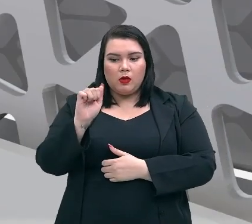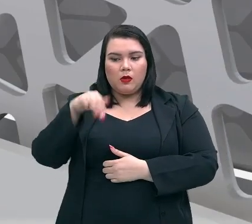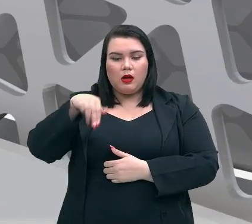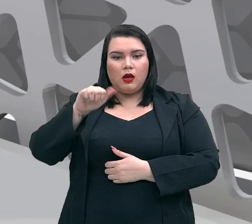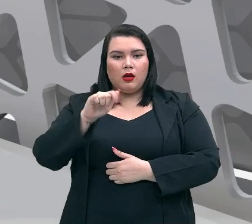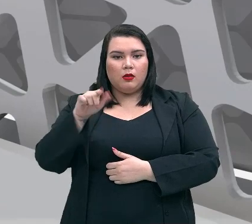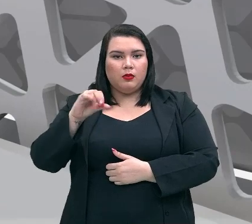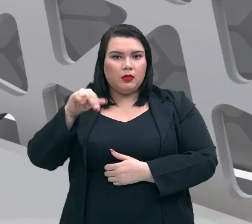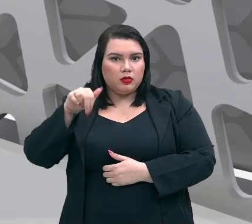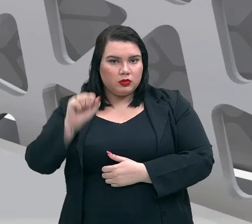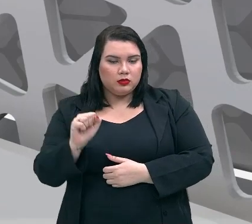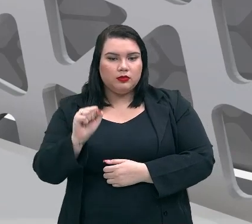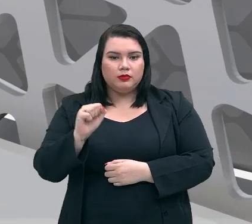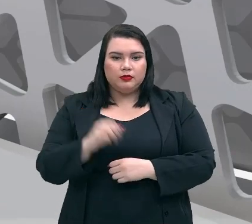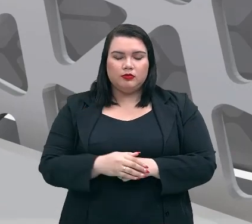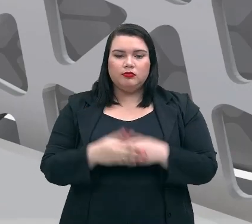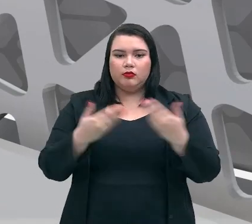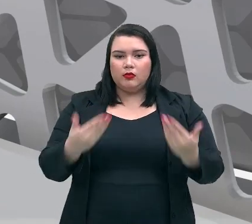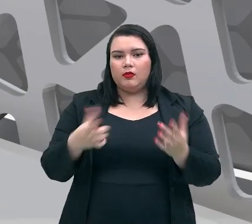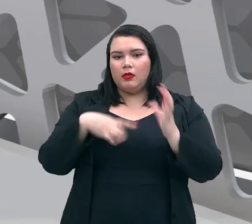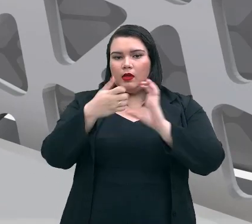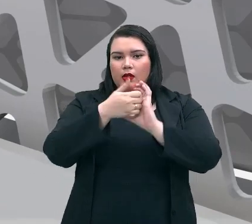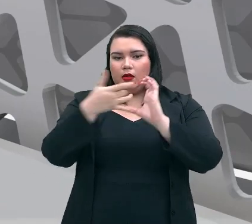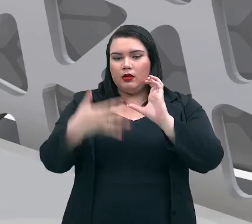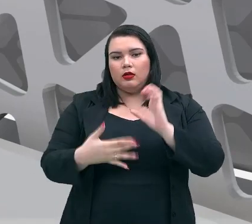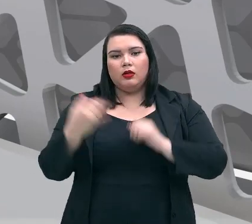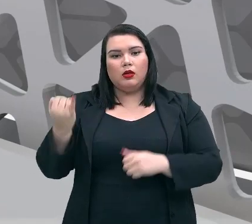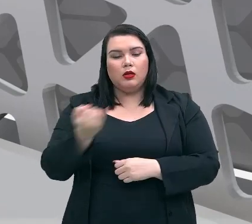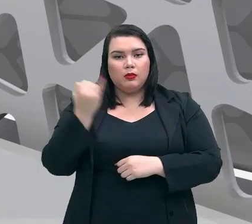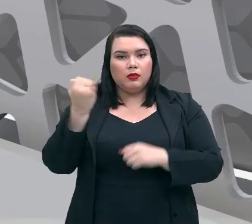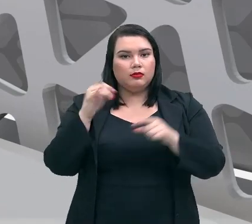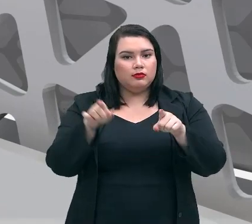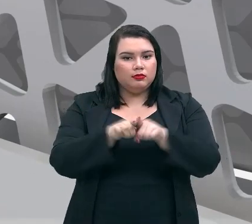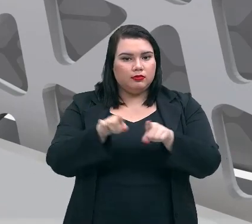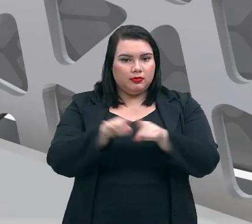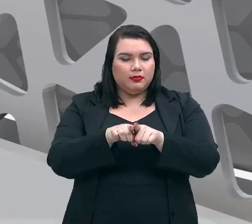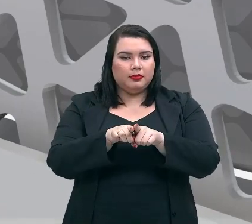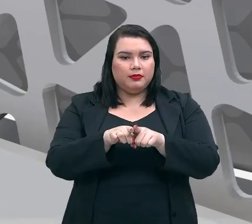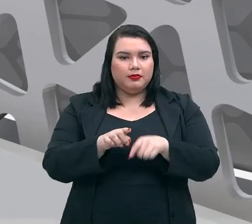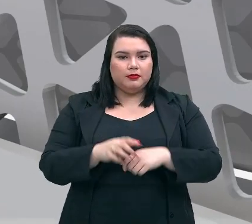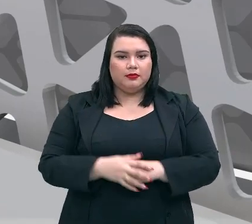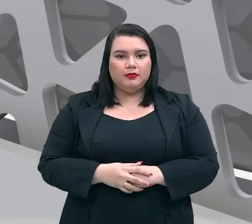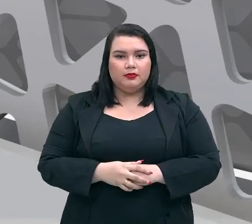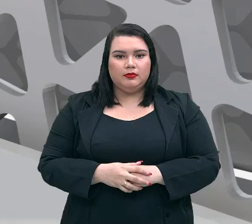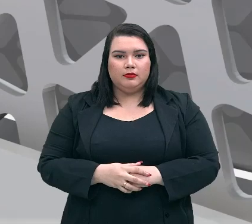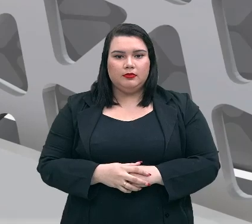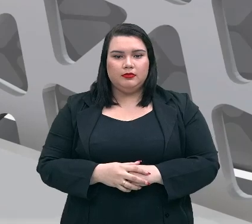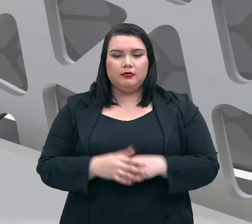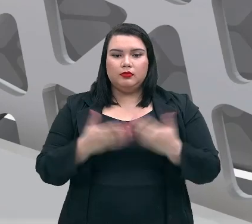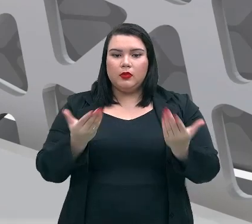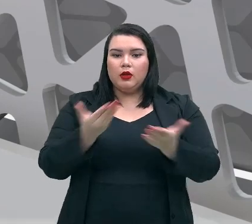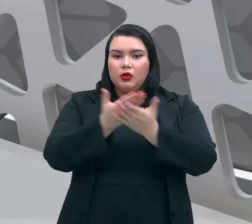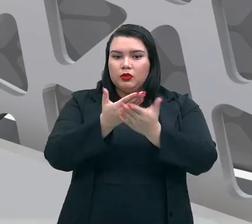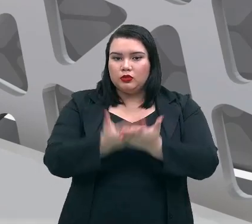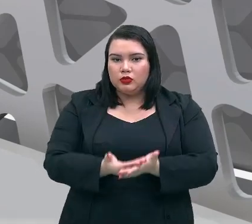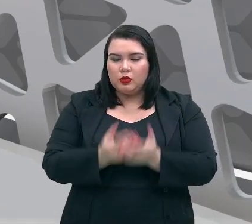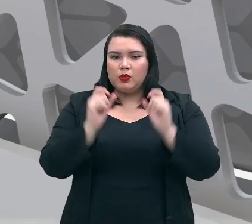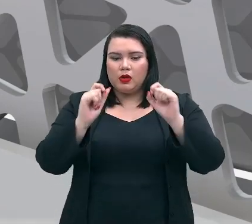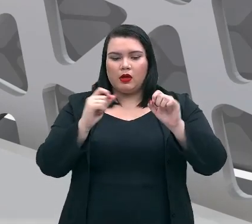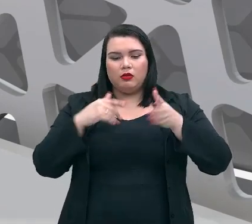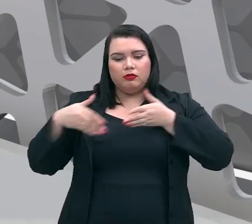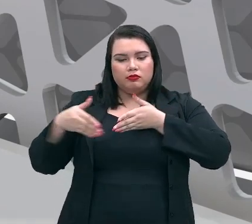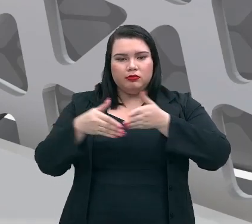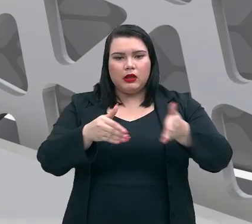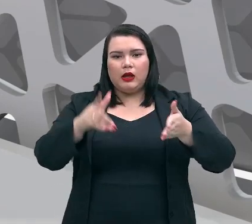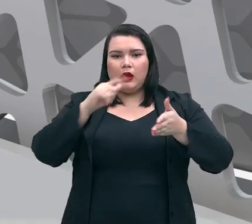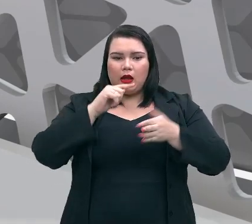tá? Então, a gente também verifica essas características que são muito importantes aí dos rios, tá? Nós estamos estudando sobre a hidrografia, né, que